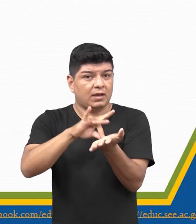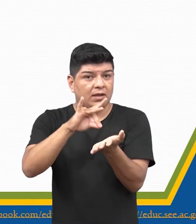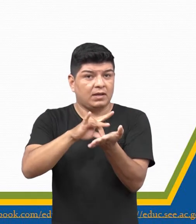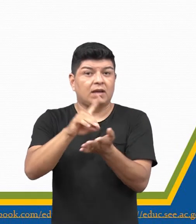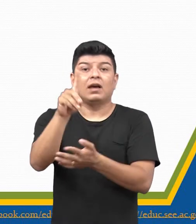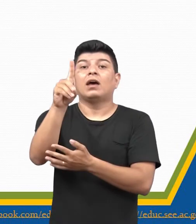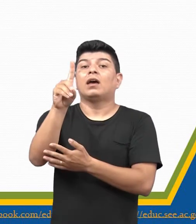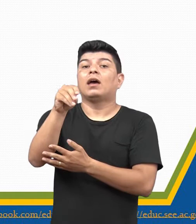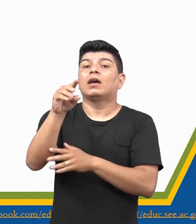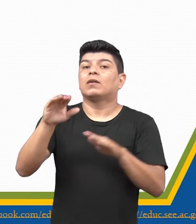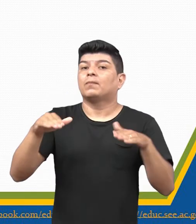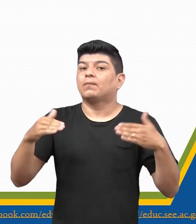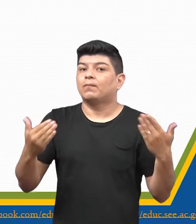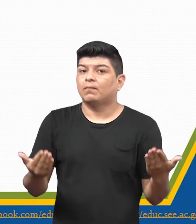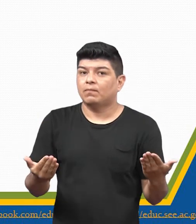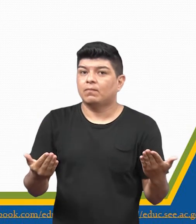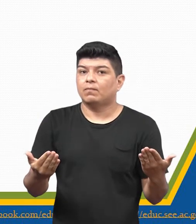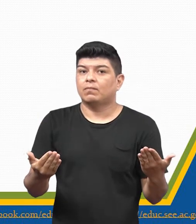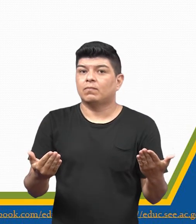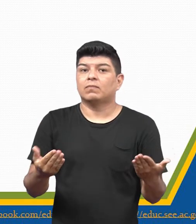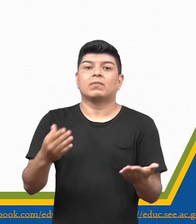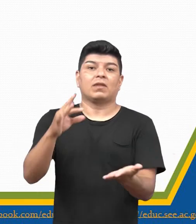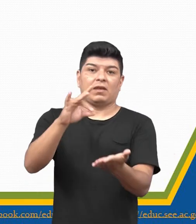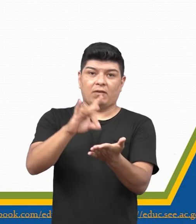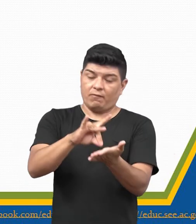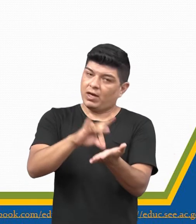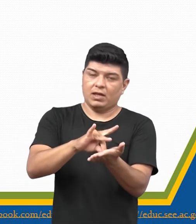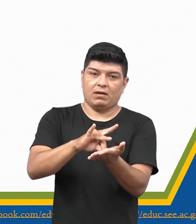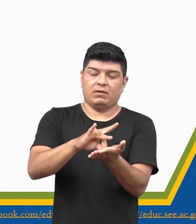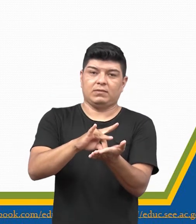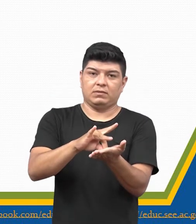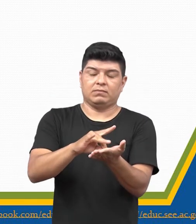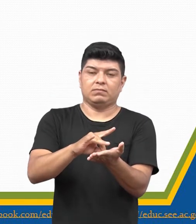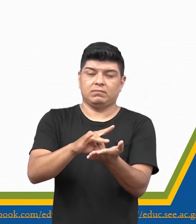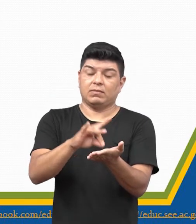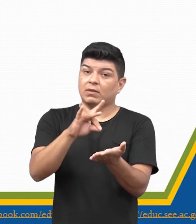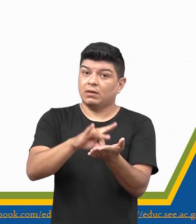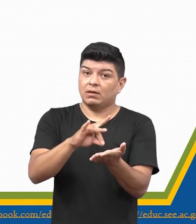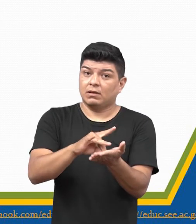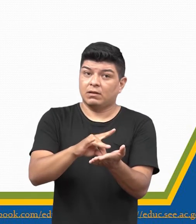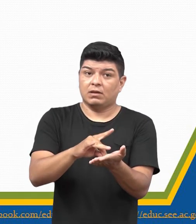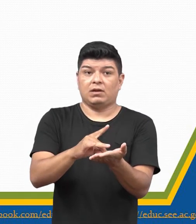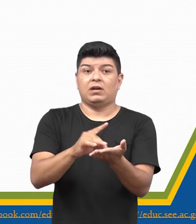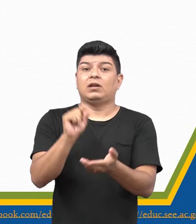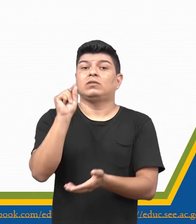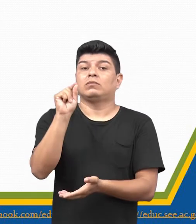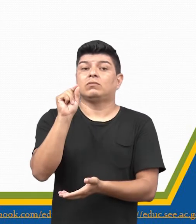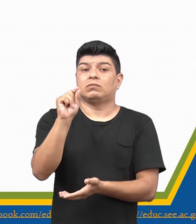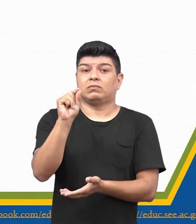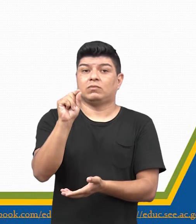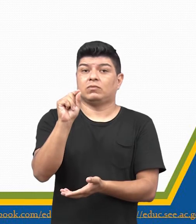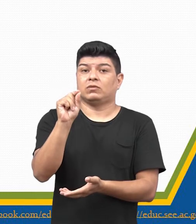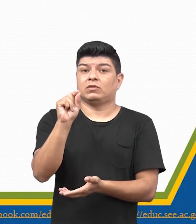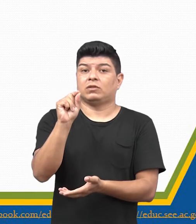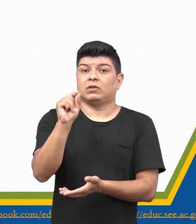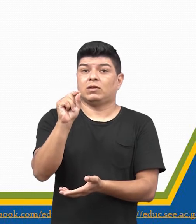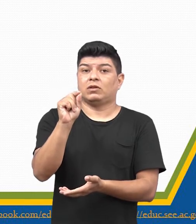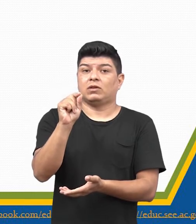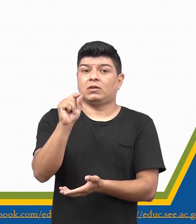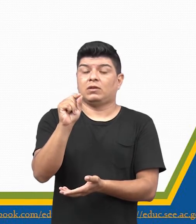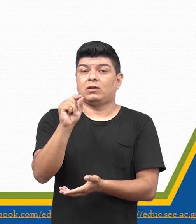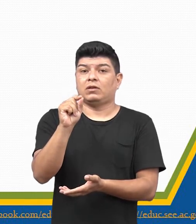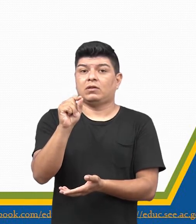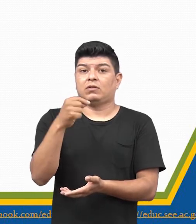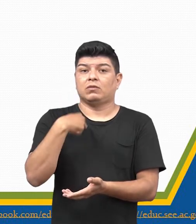verdade a primeira das virtudes é a verdade. A verdade, ela deve ser o quê? Deve ser aquela coisa que